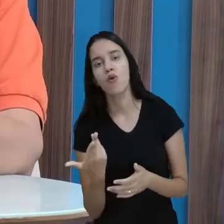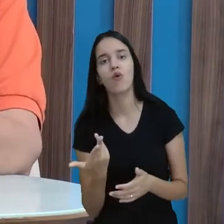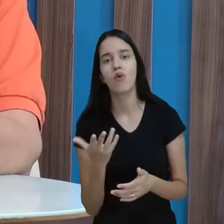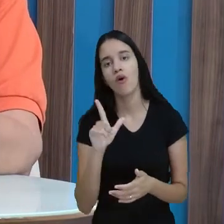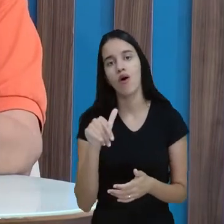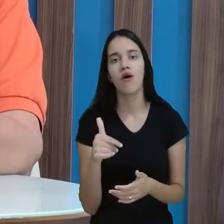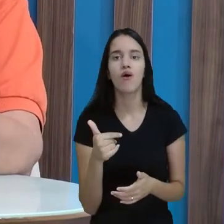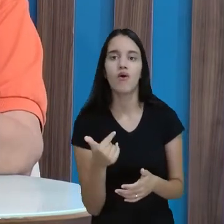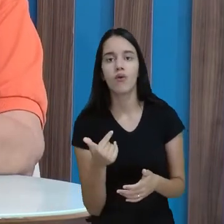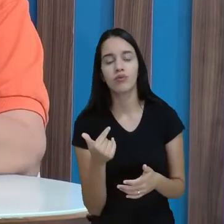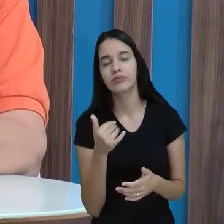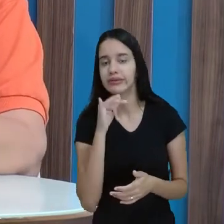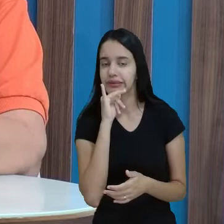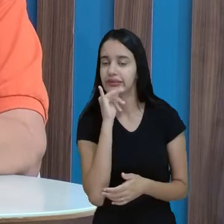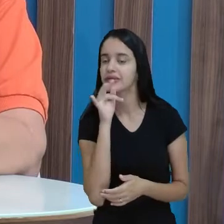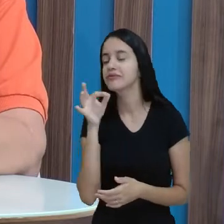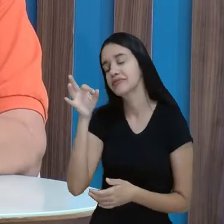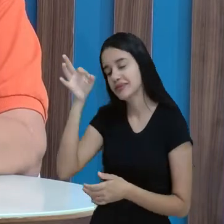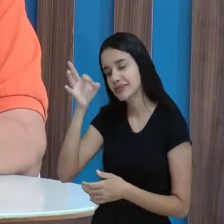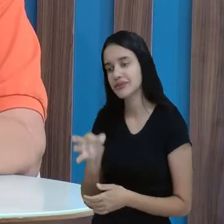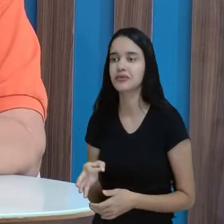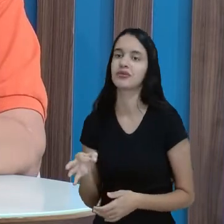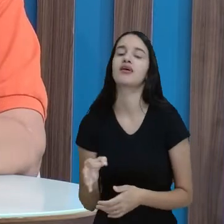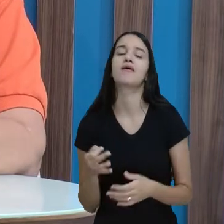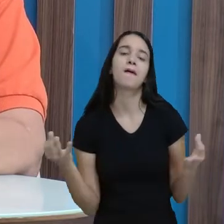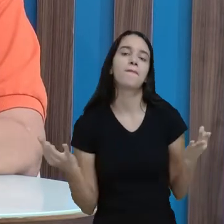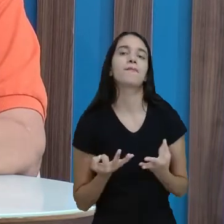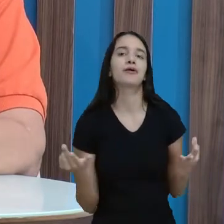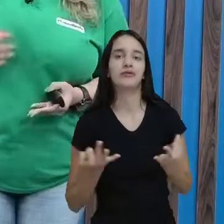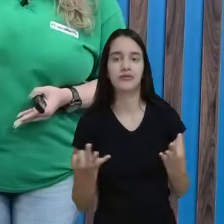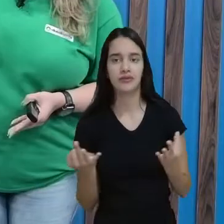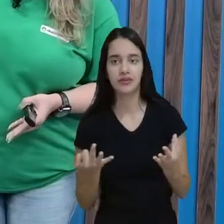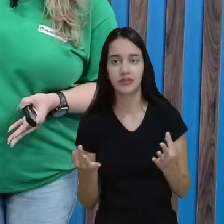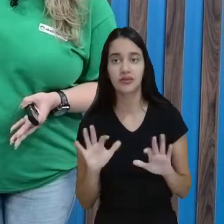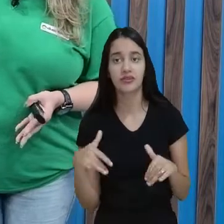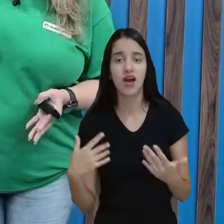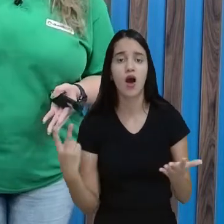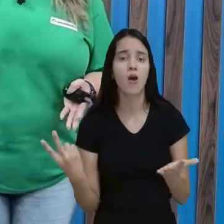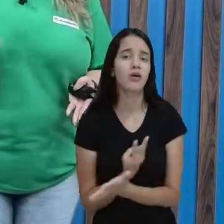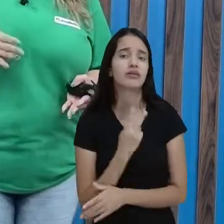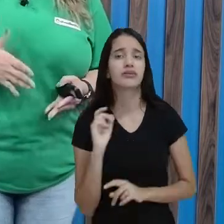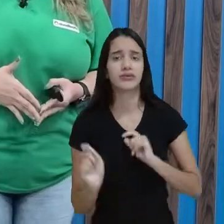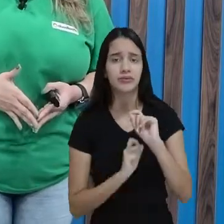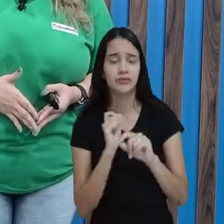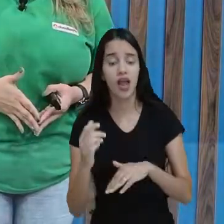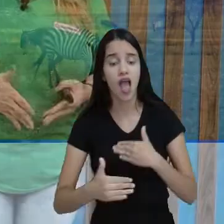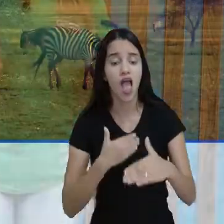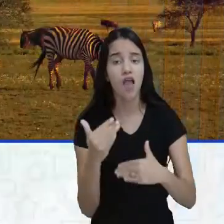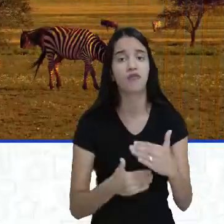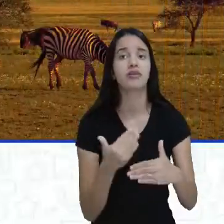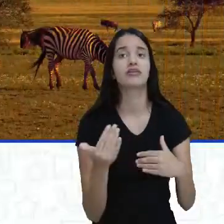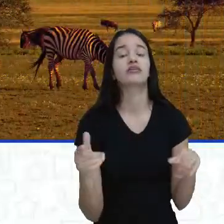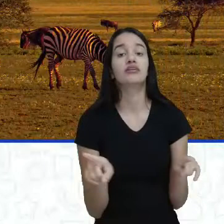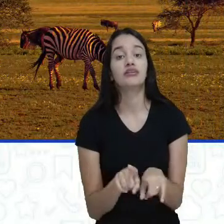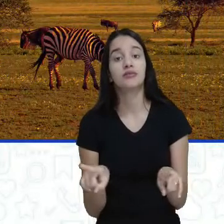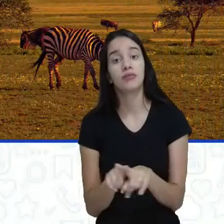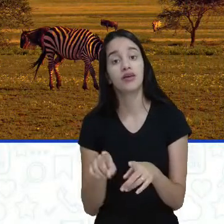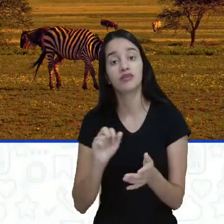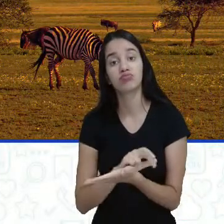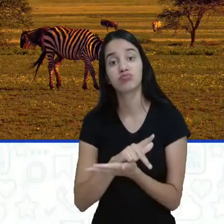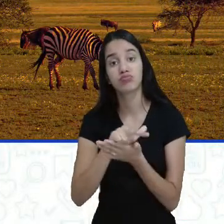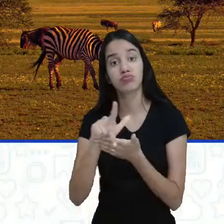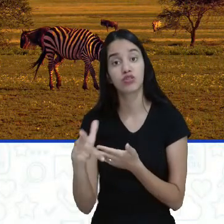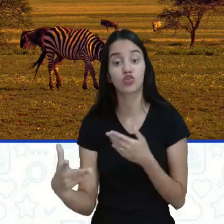ou intercorrência. Exatamente. Né? Perfeito. Então, o que é que vai acontecer aí, né? Evolução e a